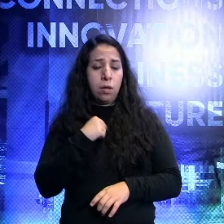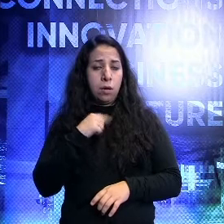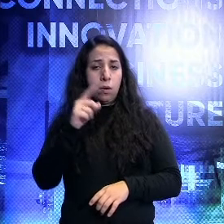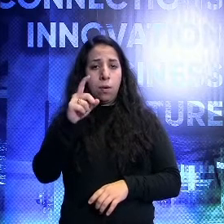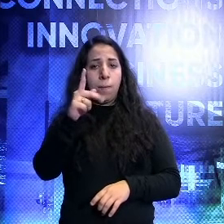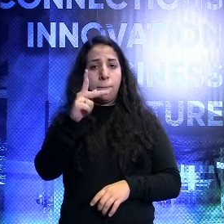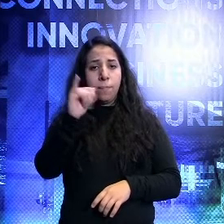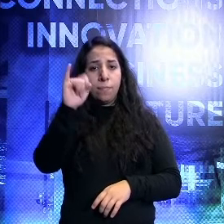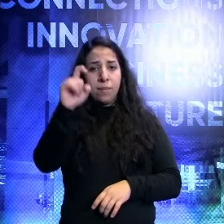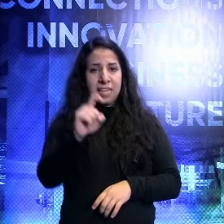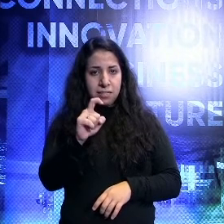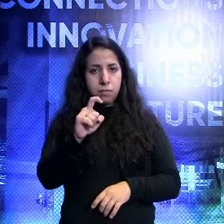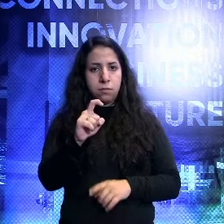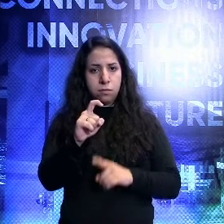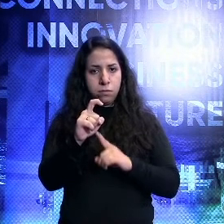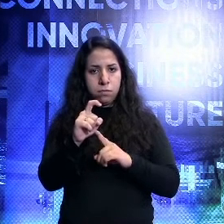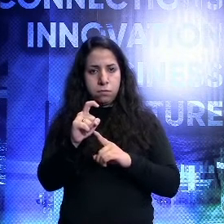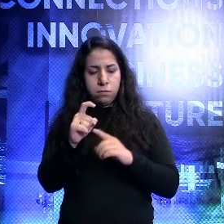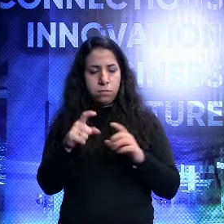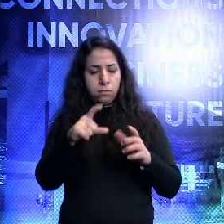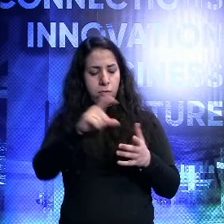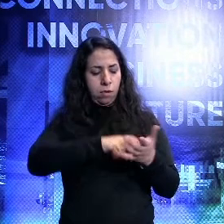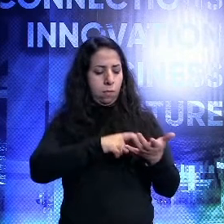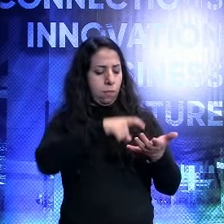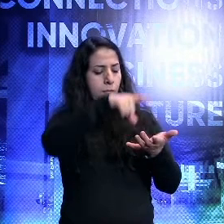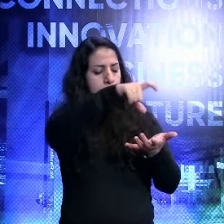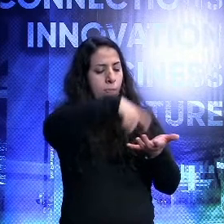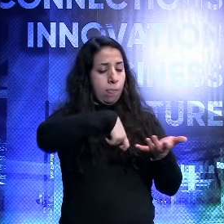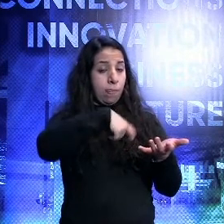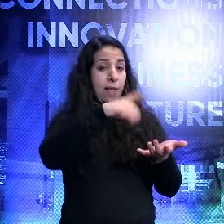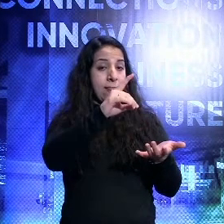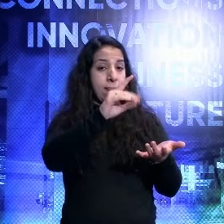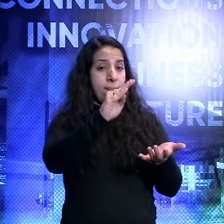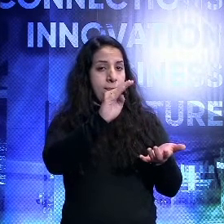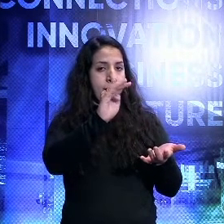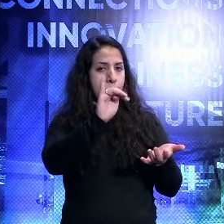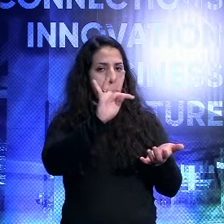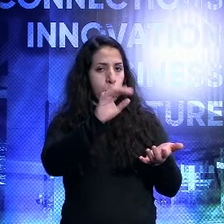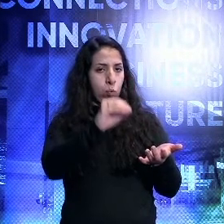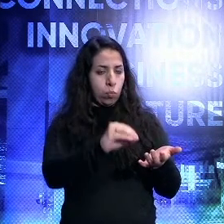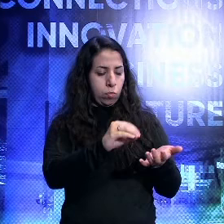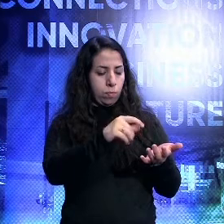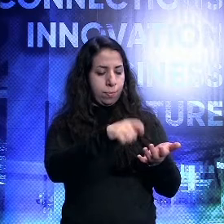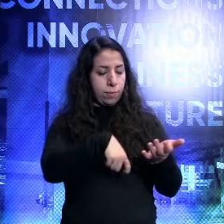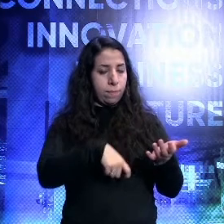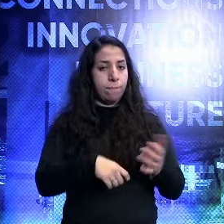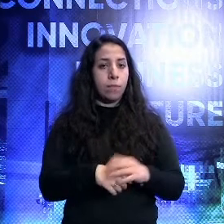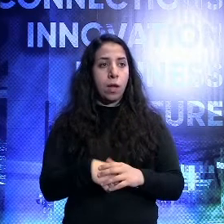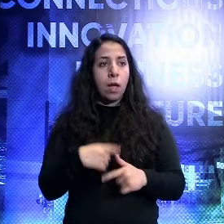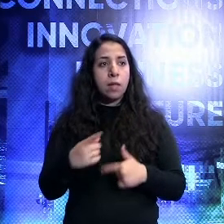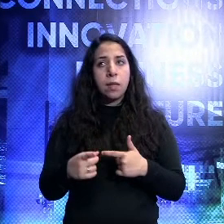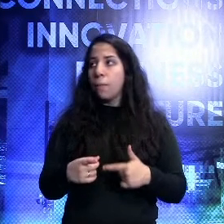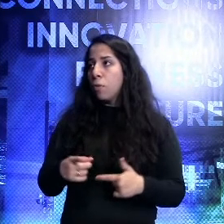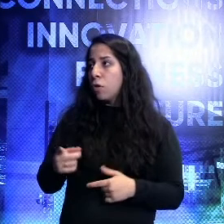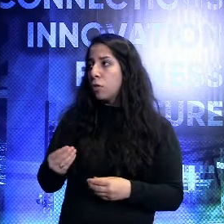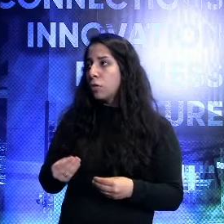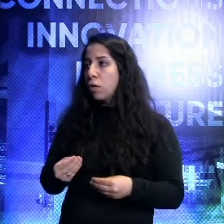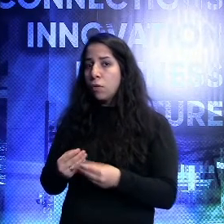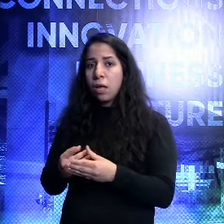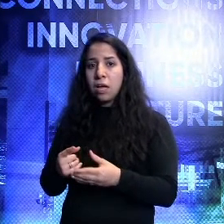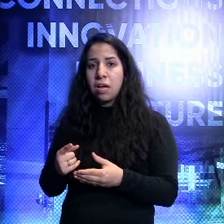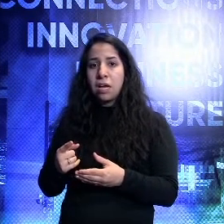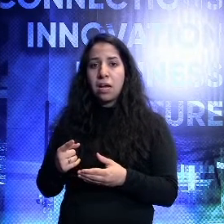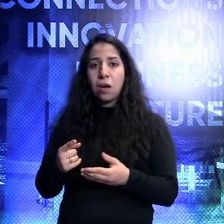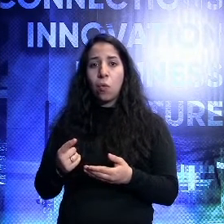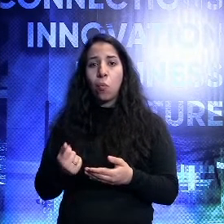Legal. Não atualiza o saldo do cara em produção. Por quê? Se depois não der para voltar, ferrou. Né? Então, toma